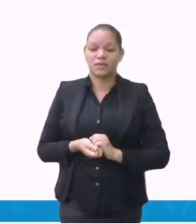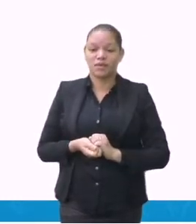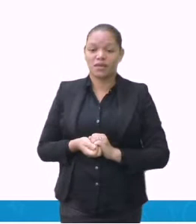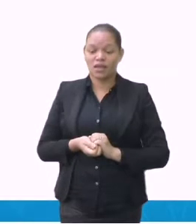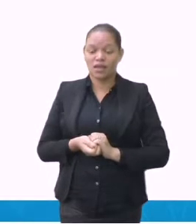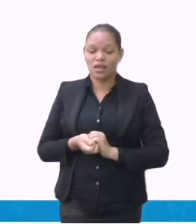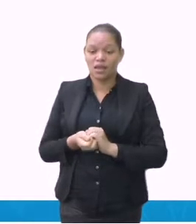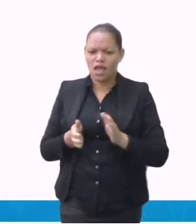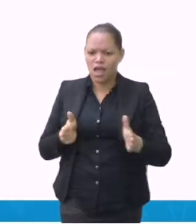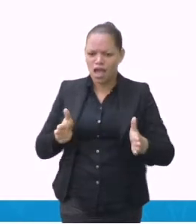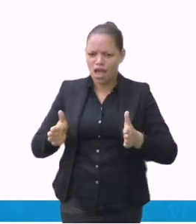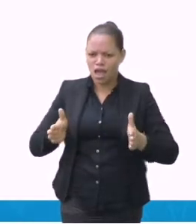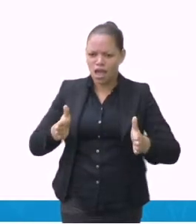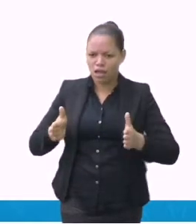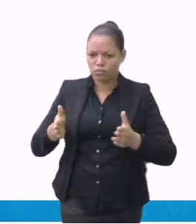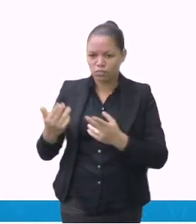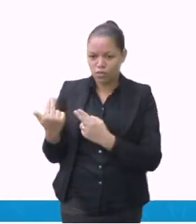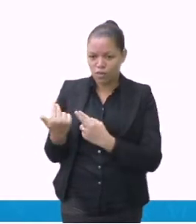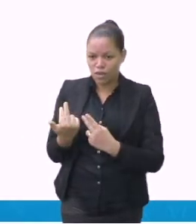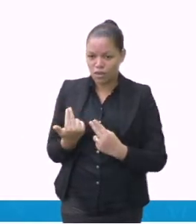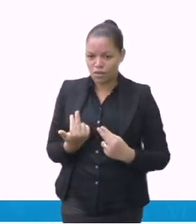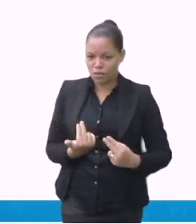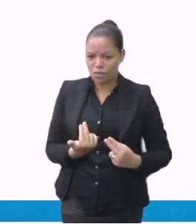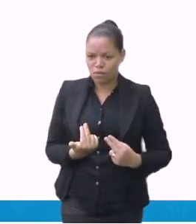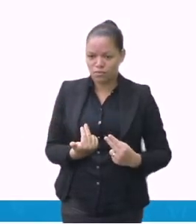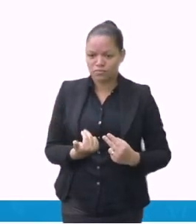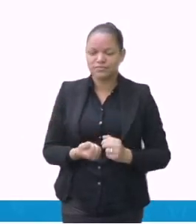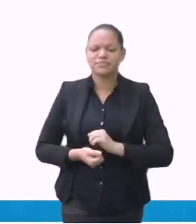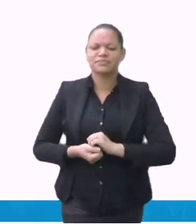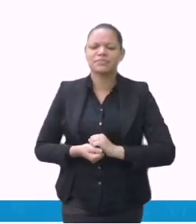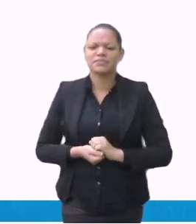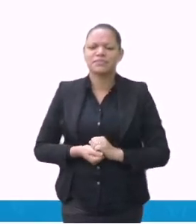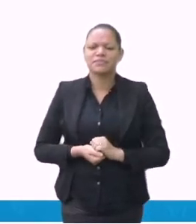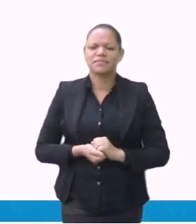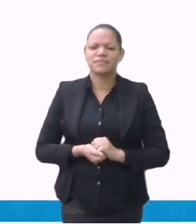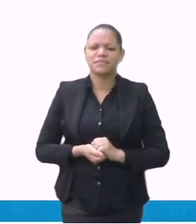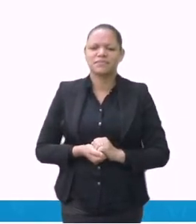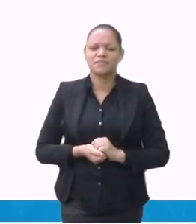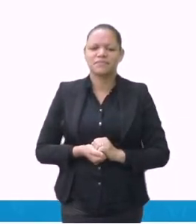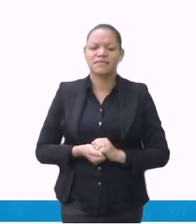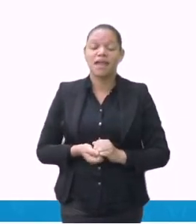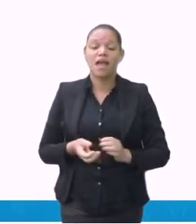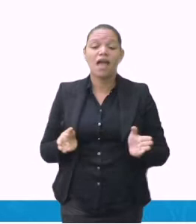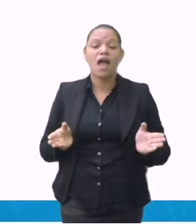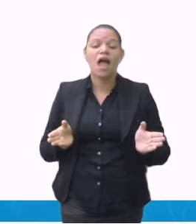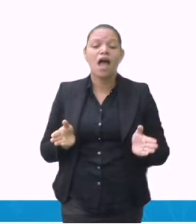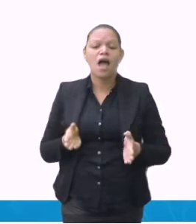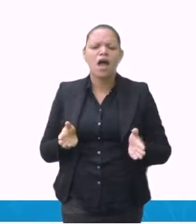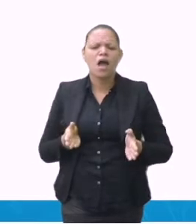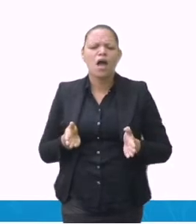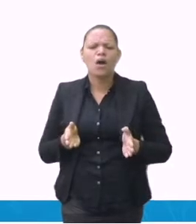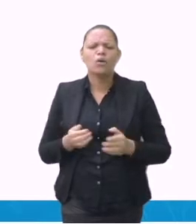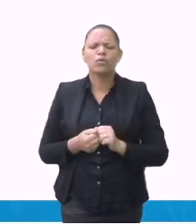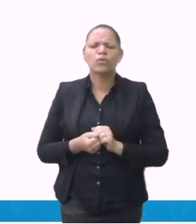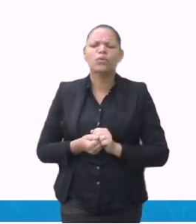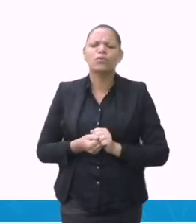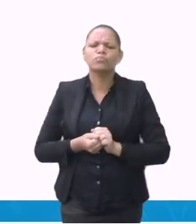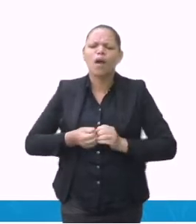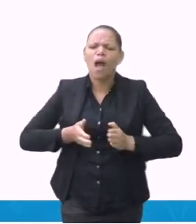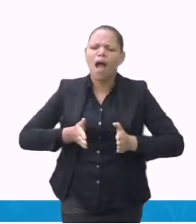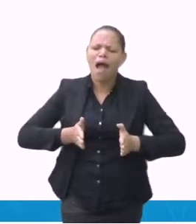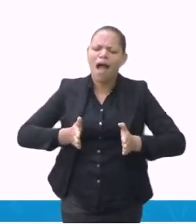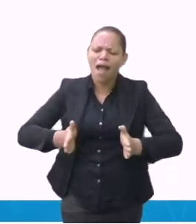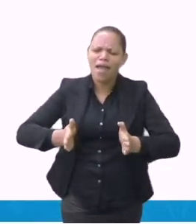distância. Próxima, segmentos de reta que possuem a mesma medida. Já dei